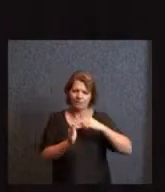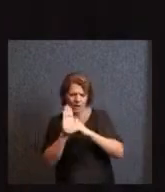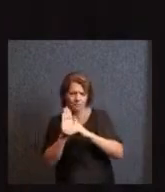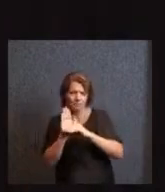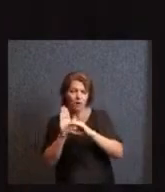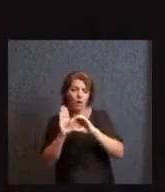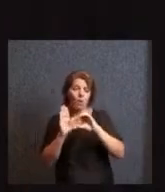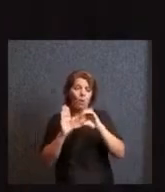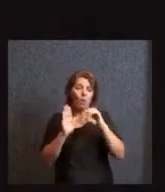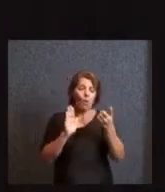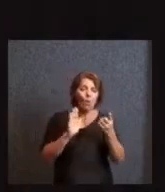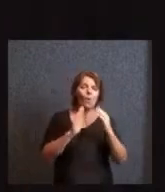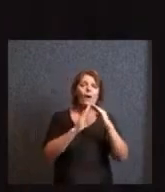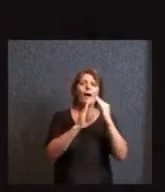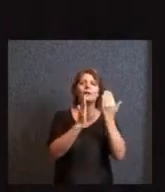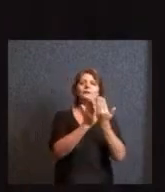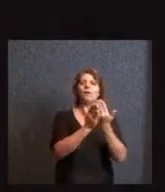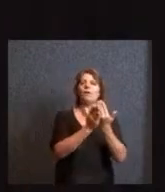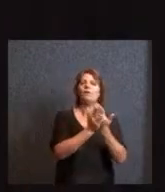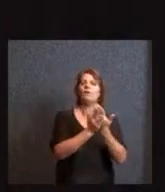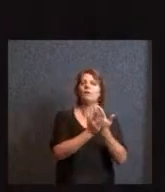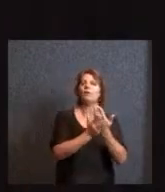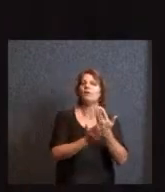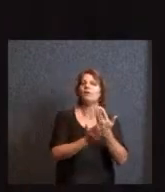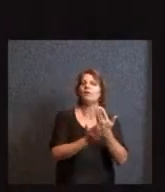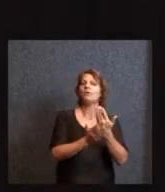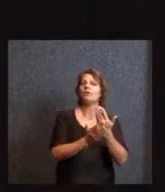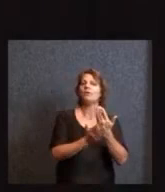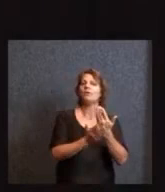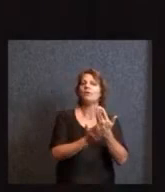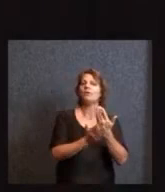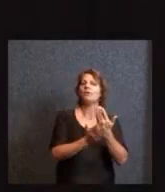ser esse processo? Obrigada.